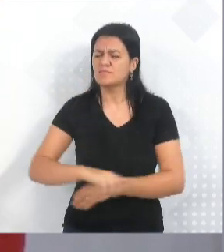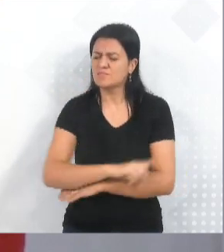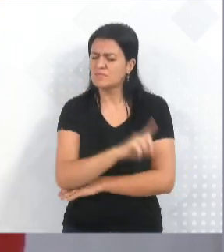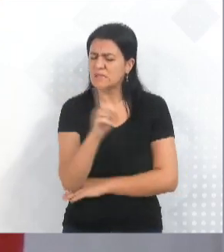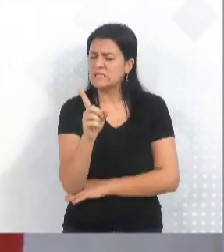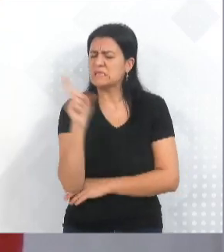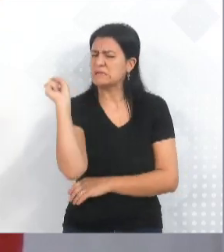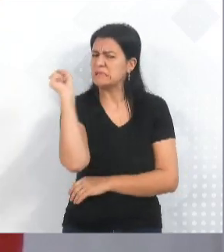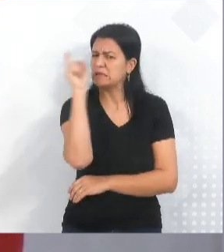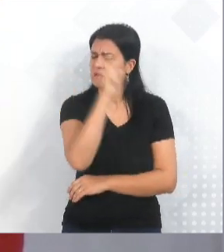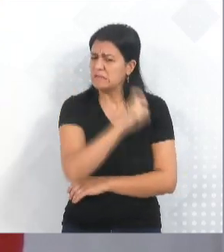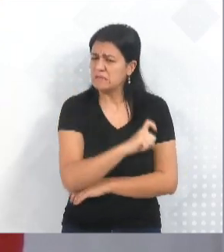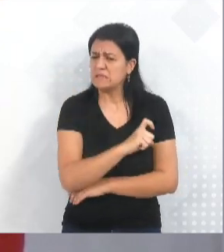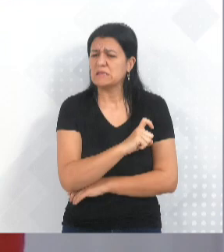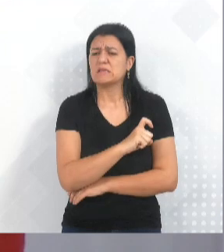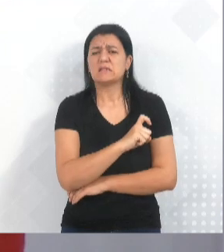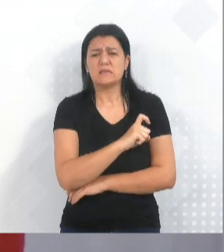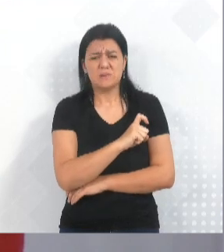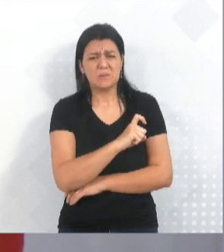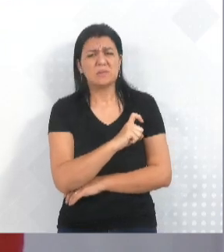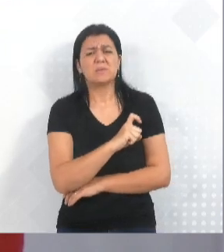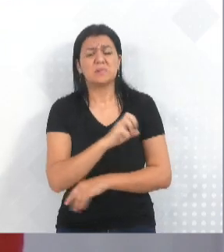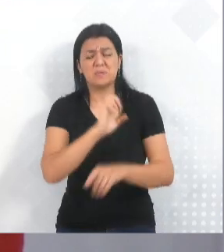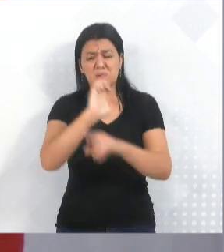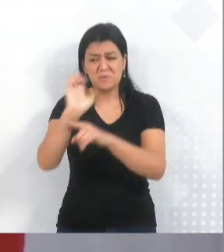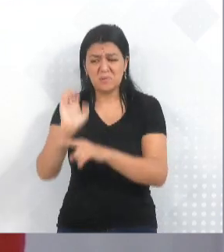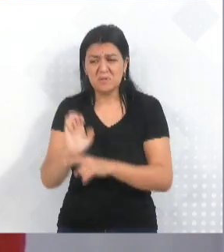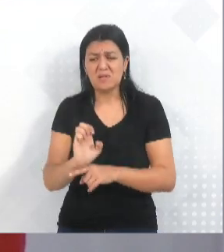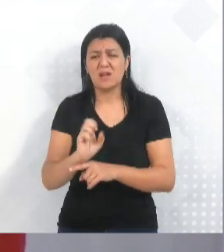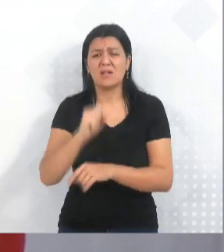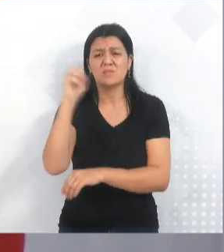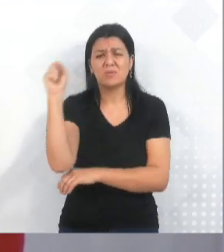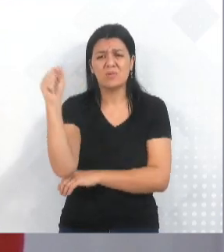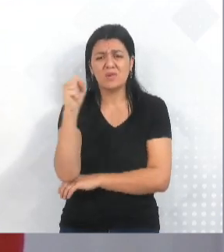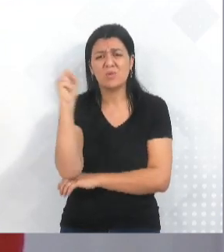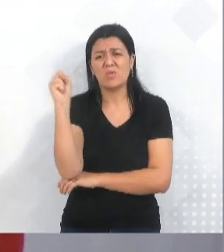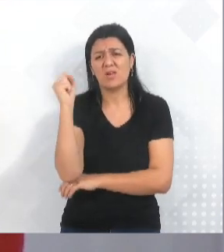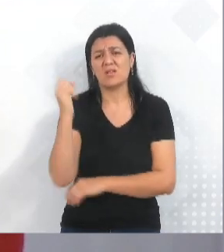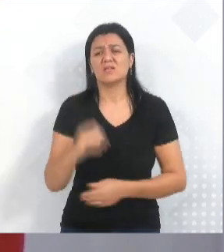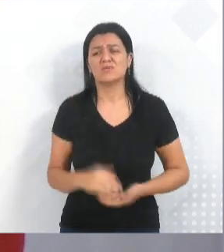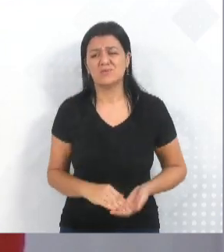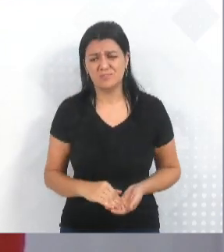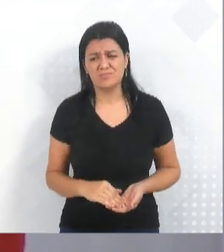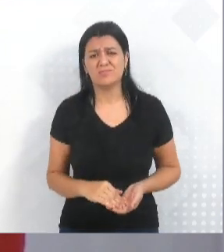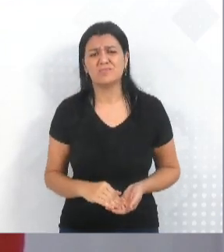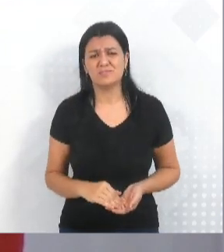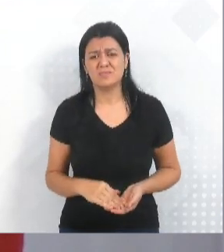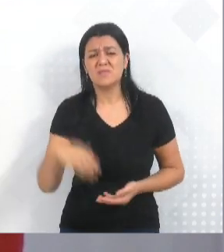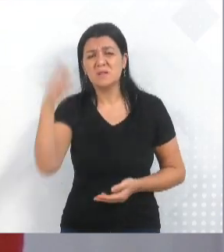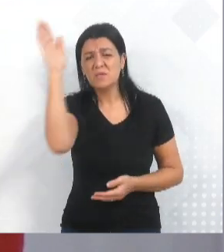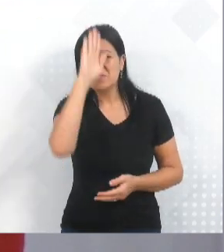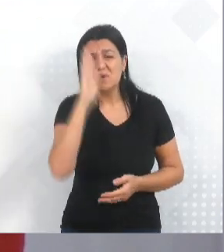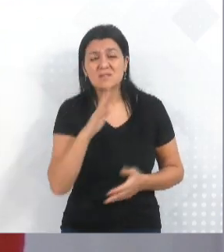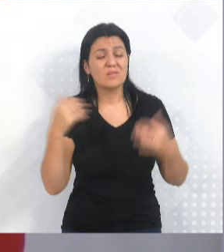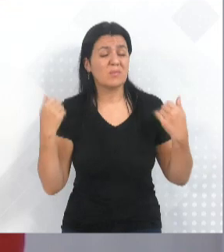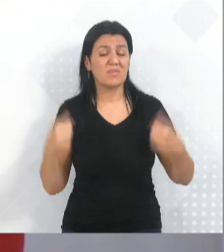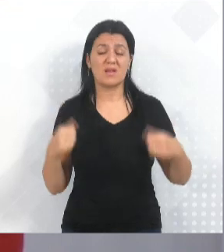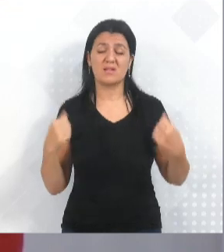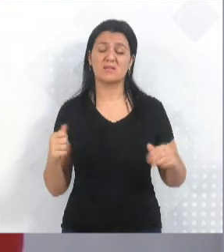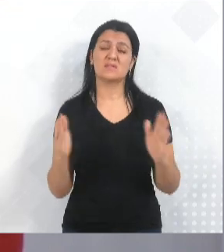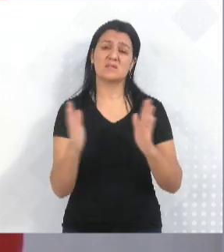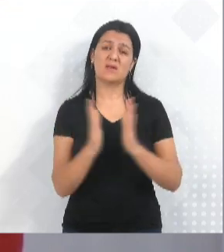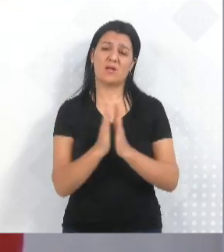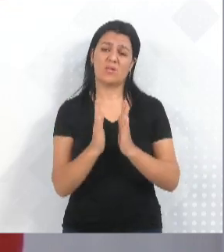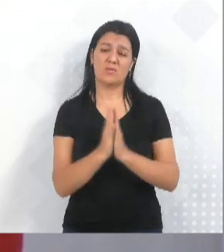difíceis, terríveis, no nosso estado vizinho, Rio Grande do Sul. O Brasil precisa orar, senhoras e senhores.